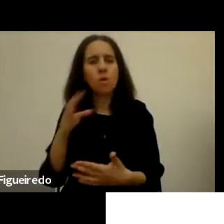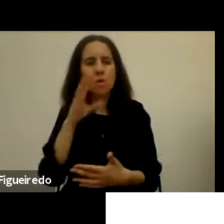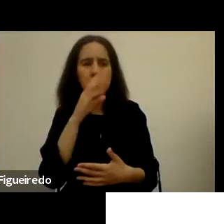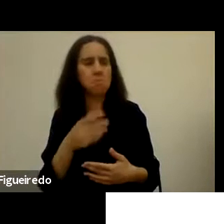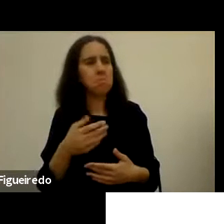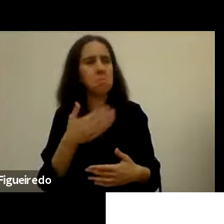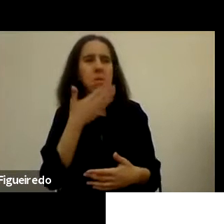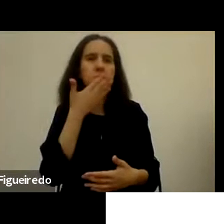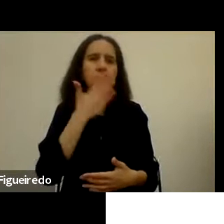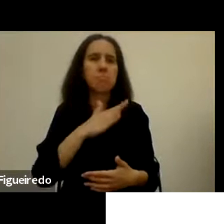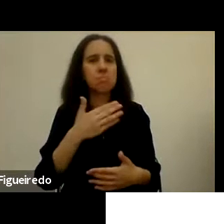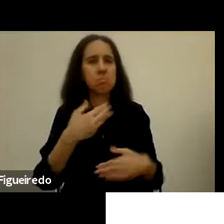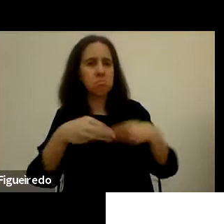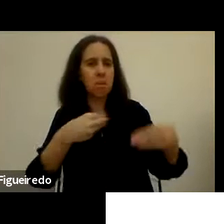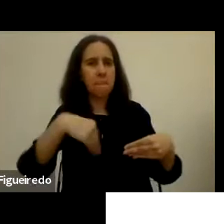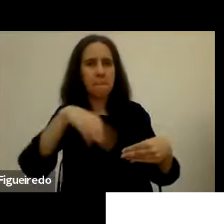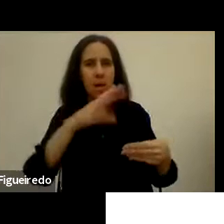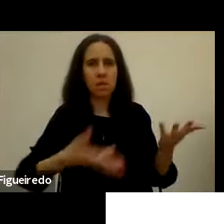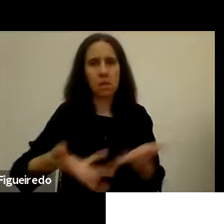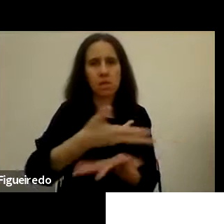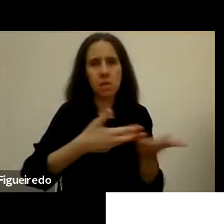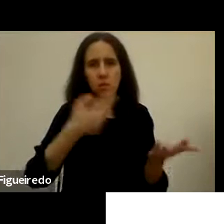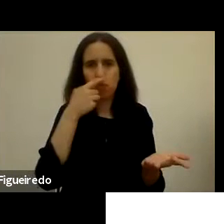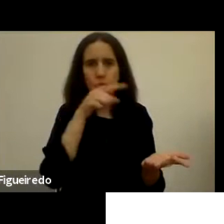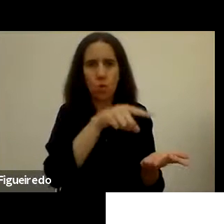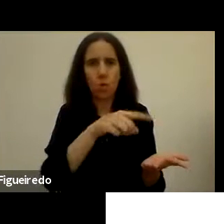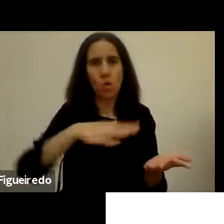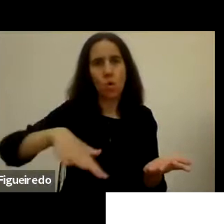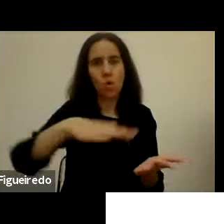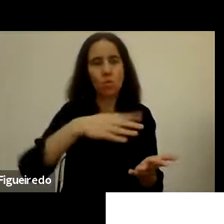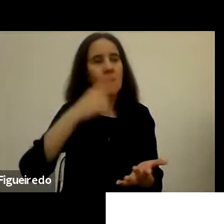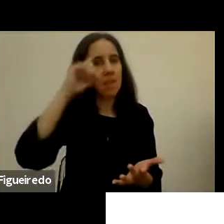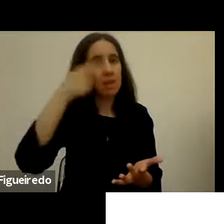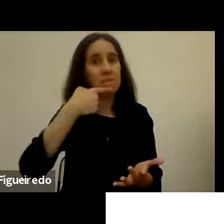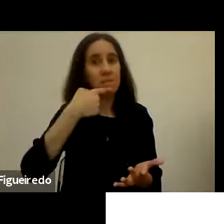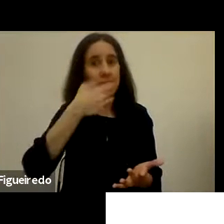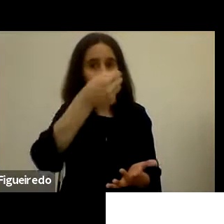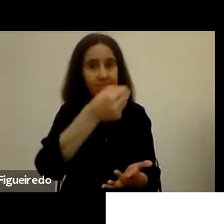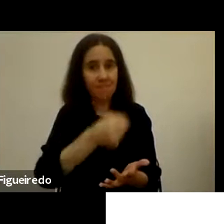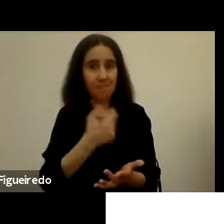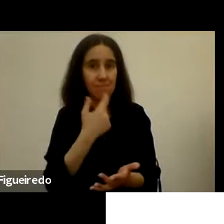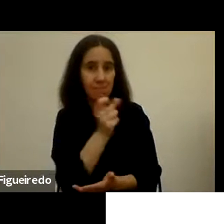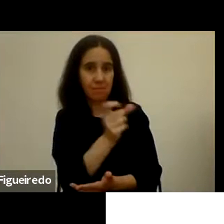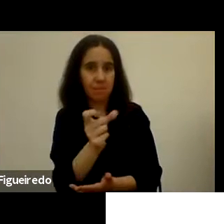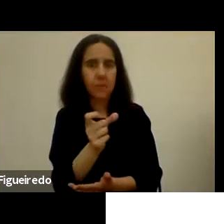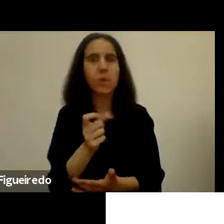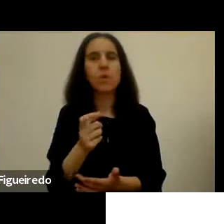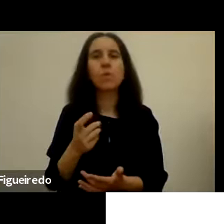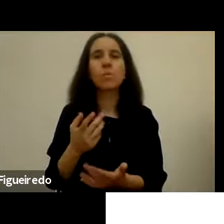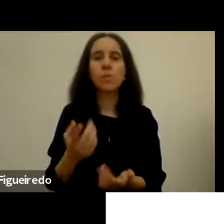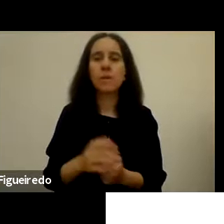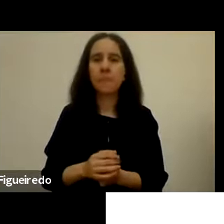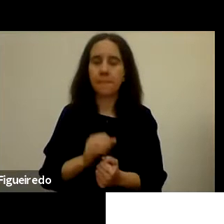agilidade e numa interação maior com os nossos stakeholders, porque essas são coisas